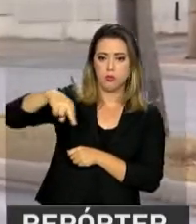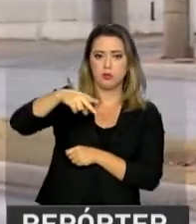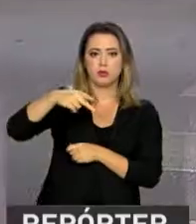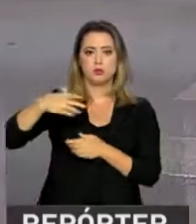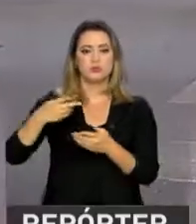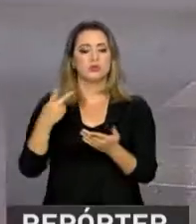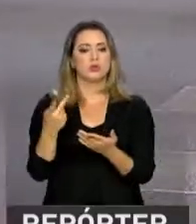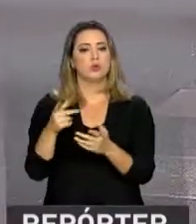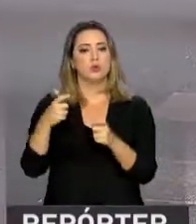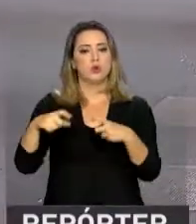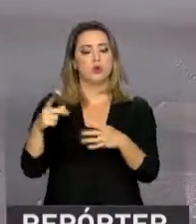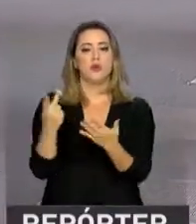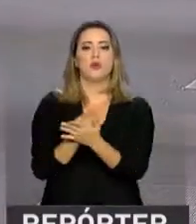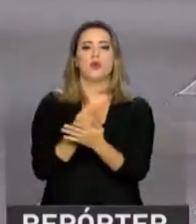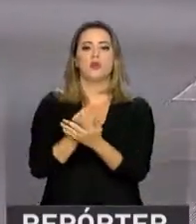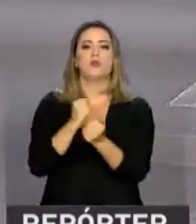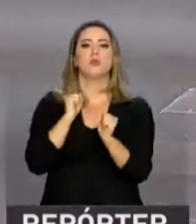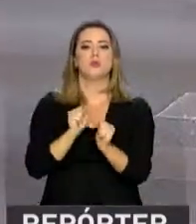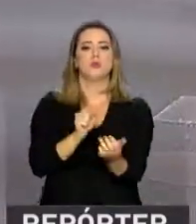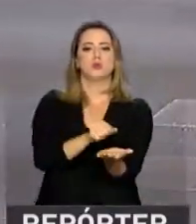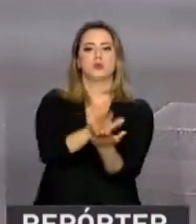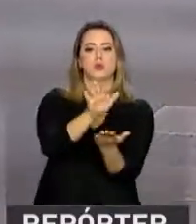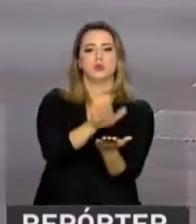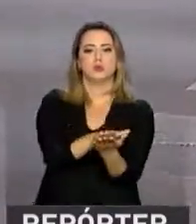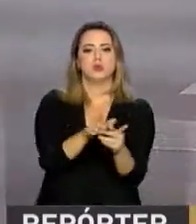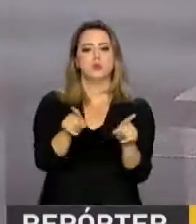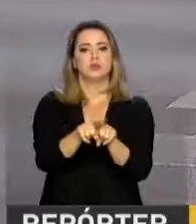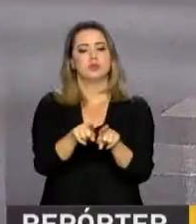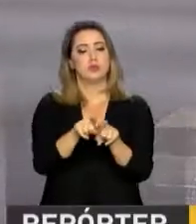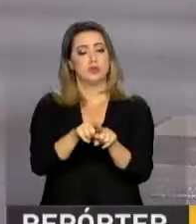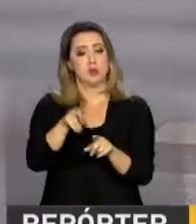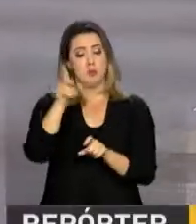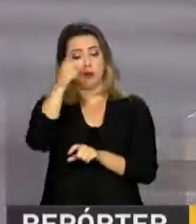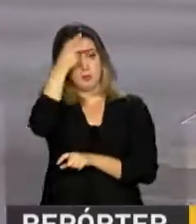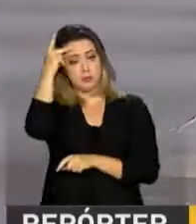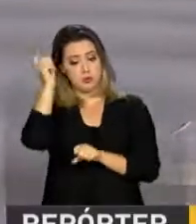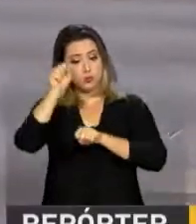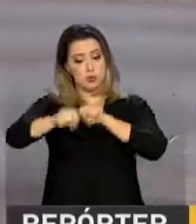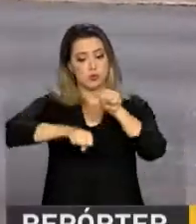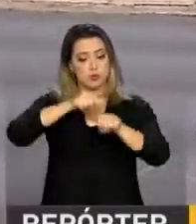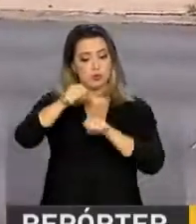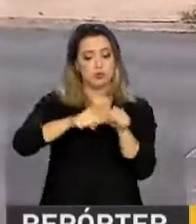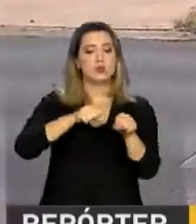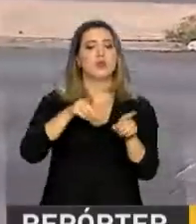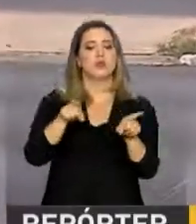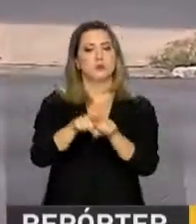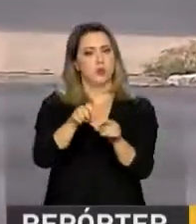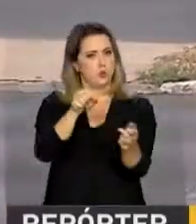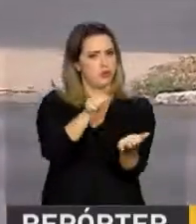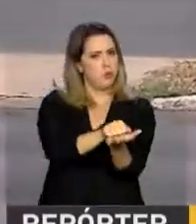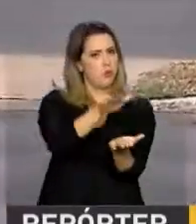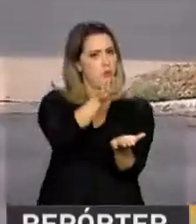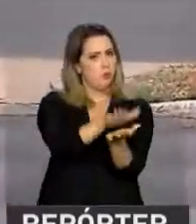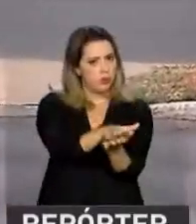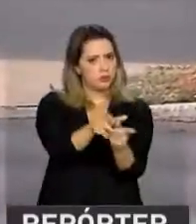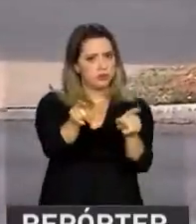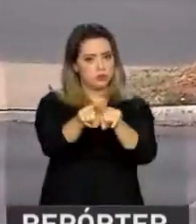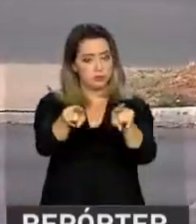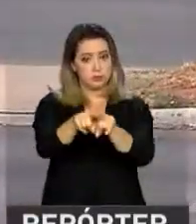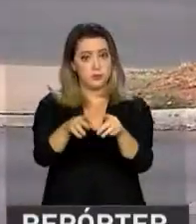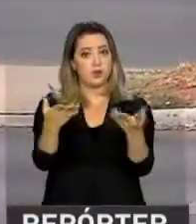montado a regra também vale para os ciclistas a resolução já existia no código de trânsito brasileiro e acaba de ser